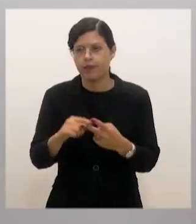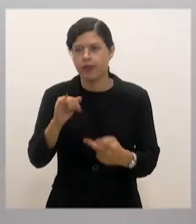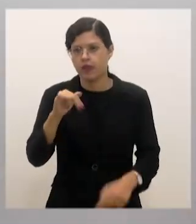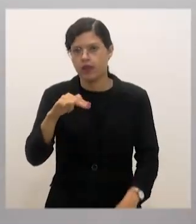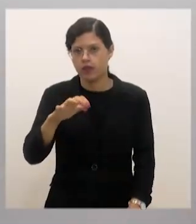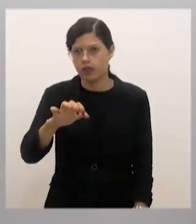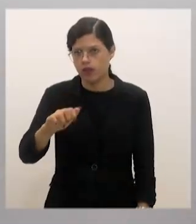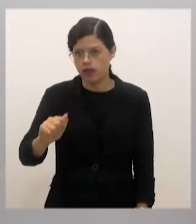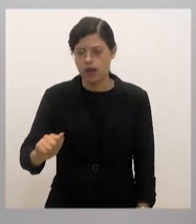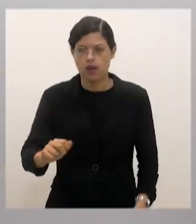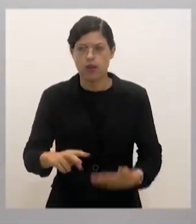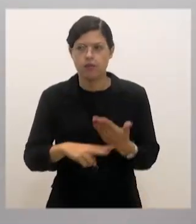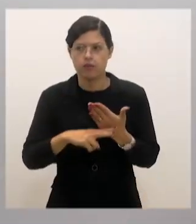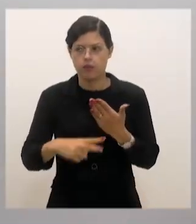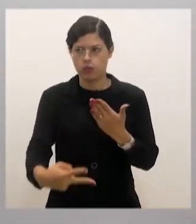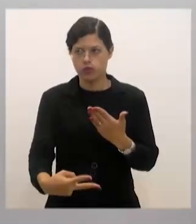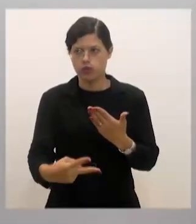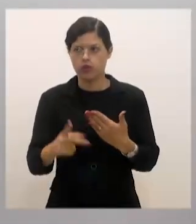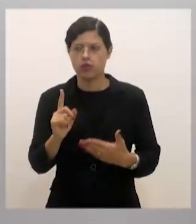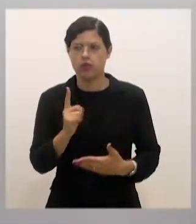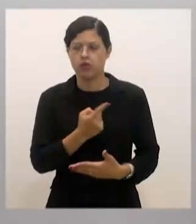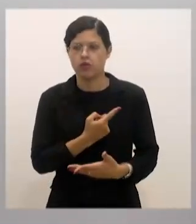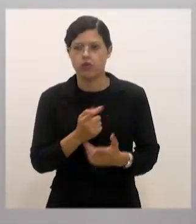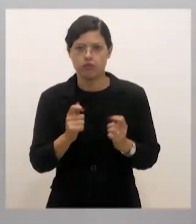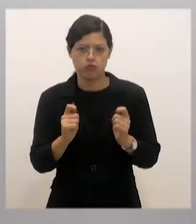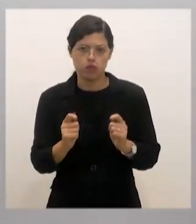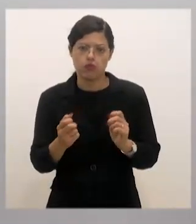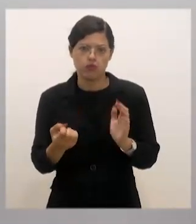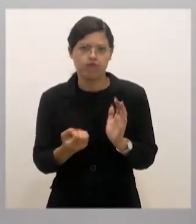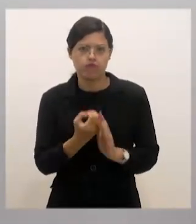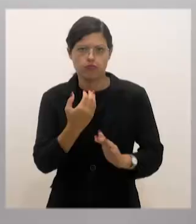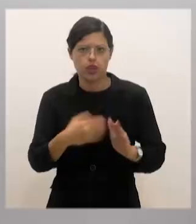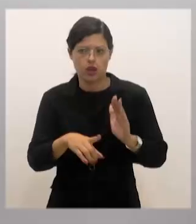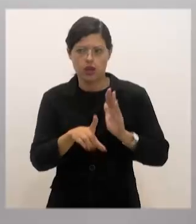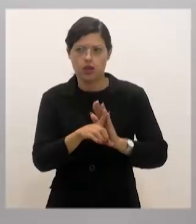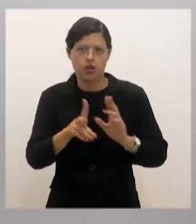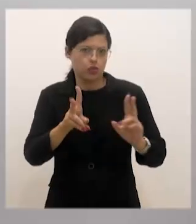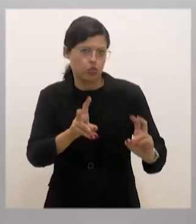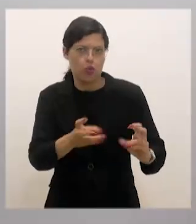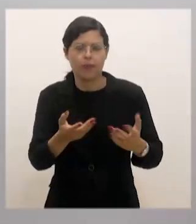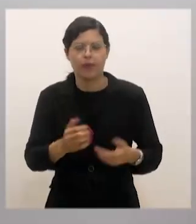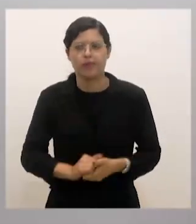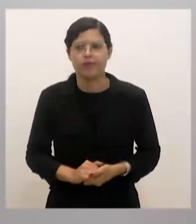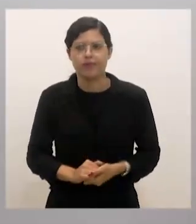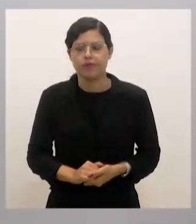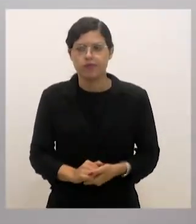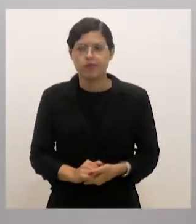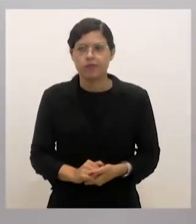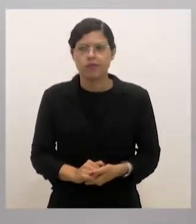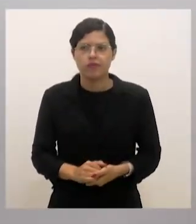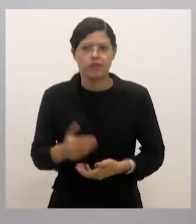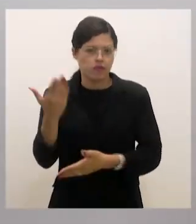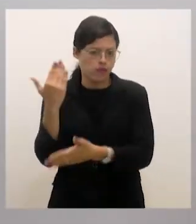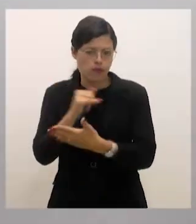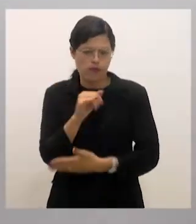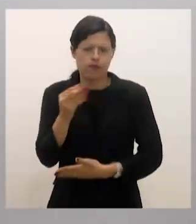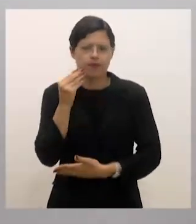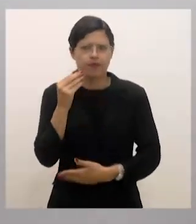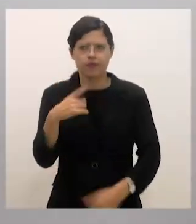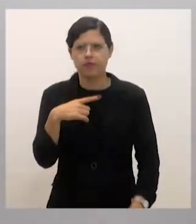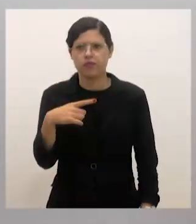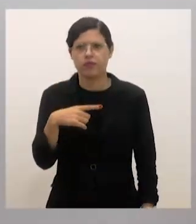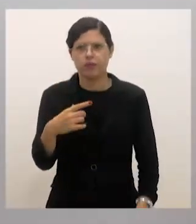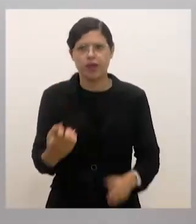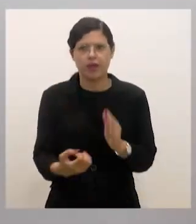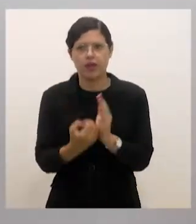de consequência, nós podemos legislar. Naquela oportunidade, tivemos, para criar essa